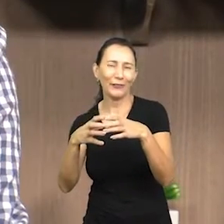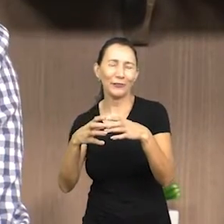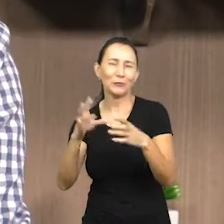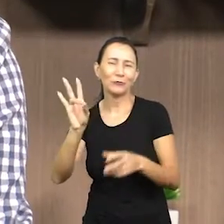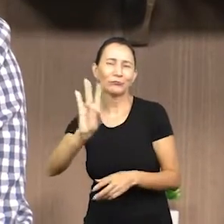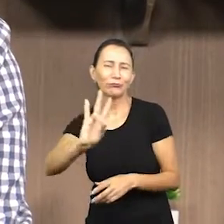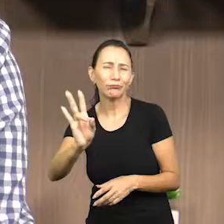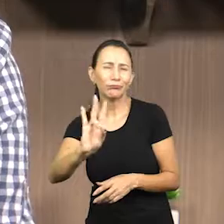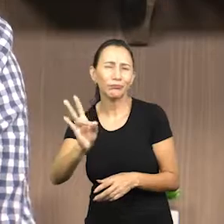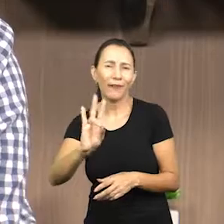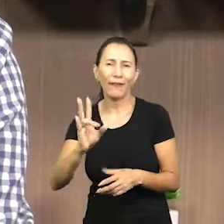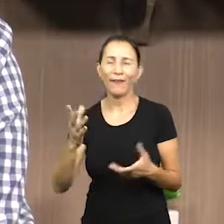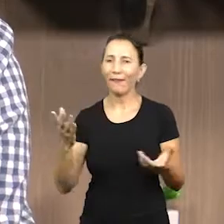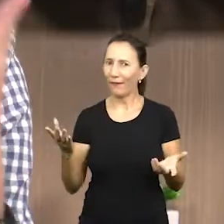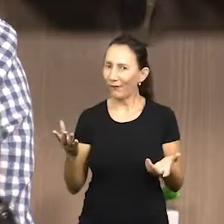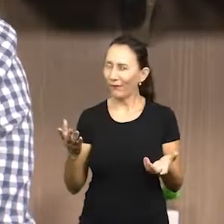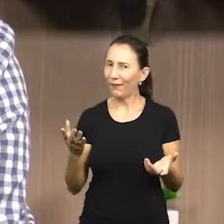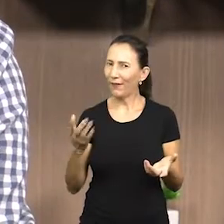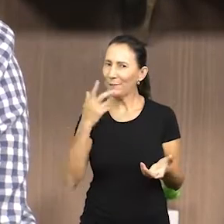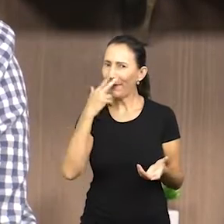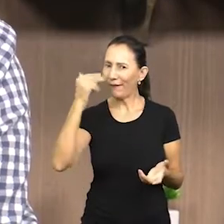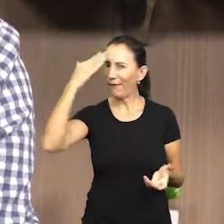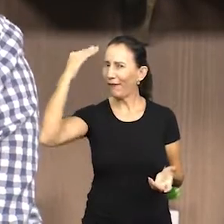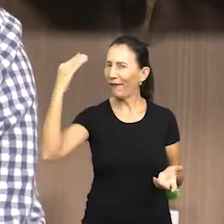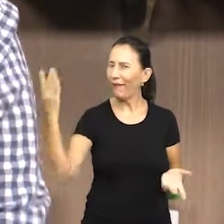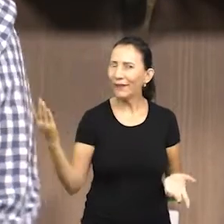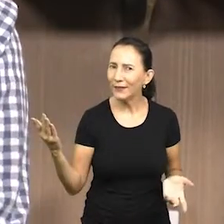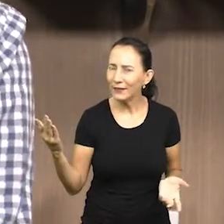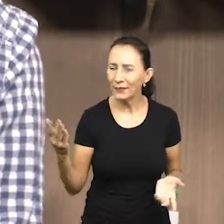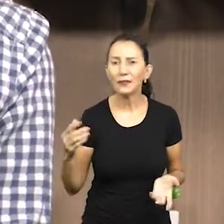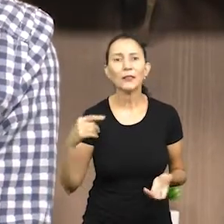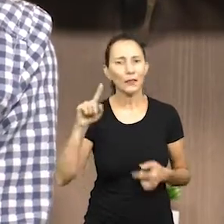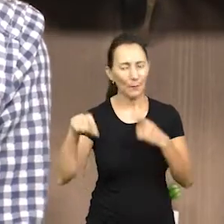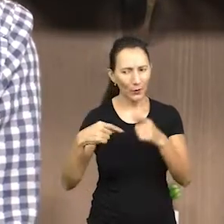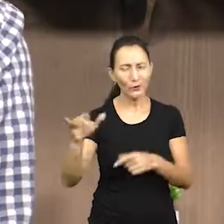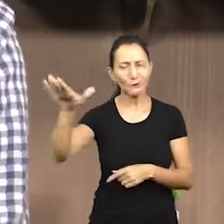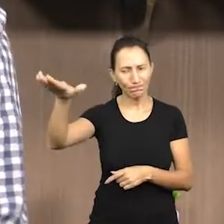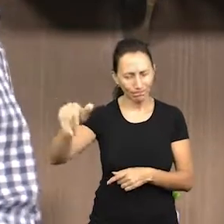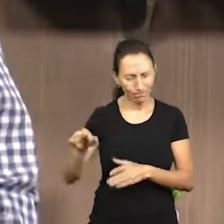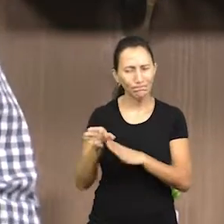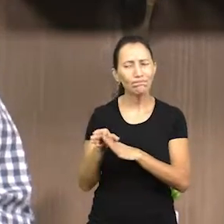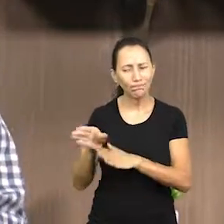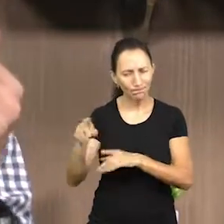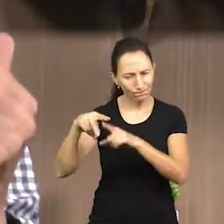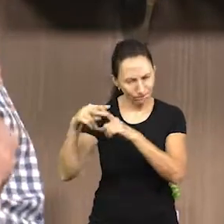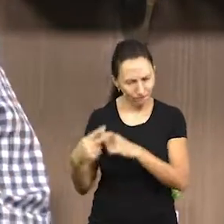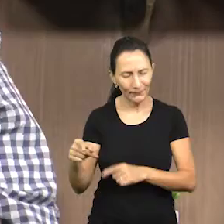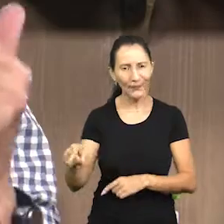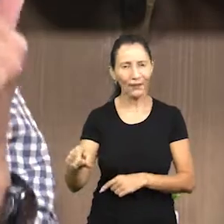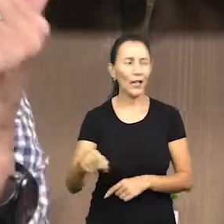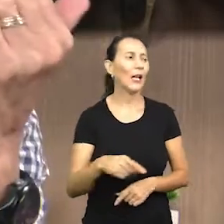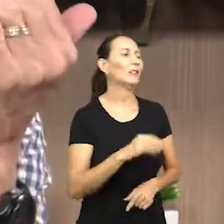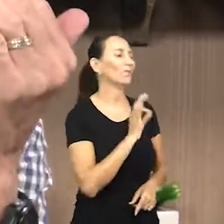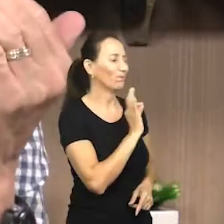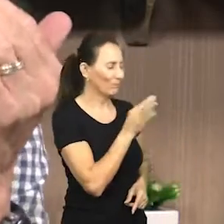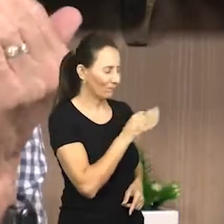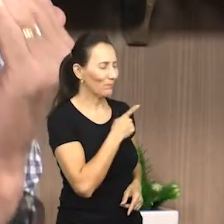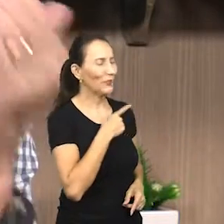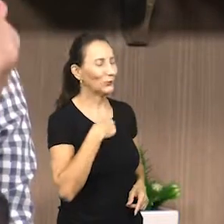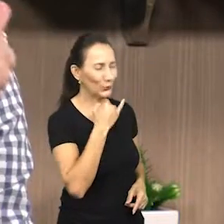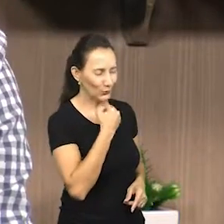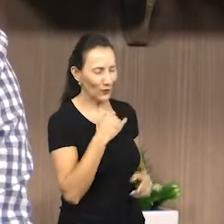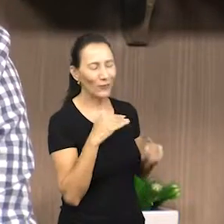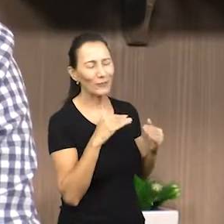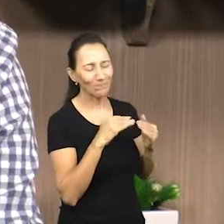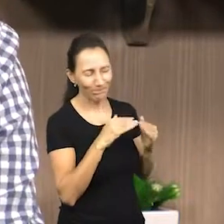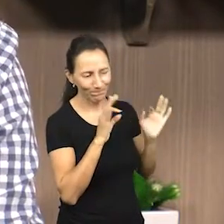momento. E aí depois eu particularmente exortei, ele concordou e reconheceu que errou. Ele disse: olha, eu tenho um amigo, ele falou do